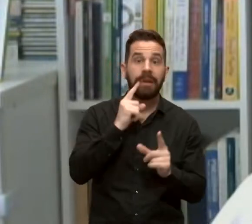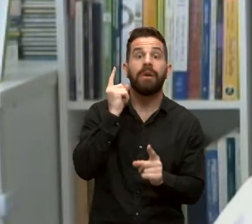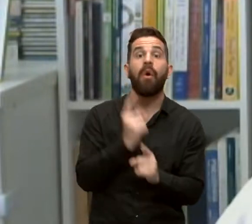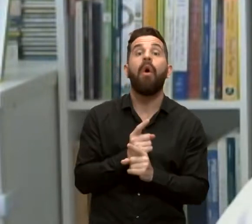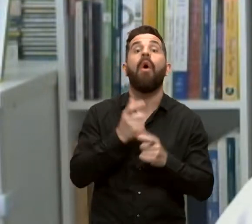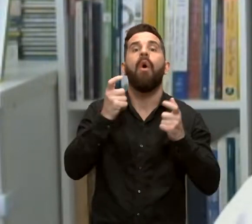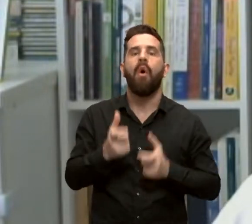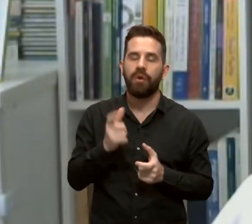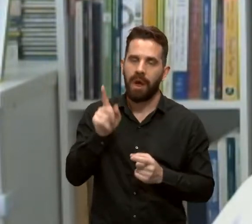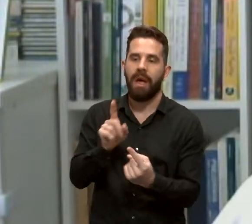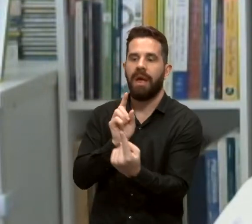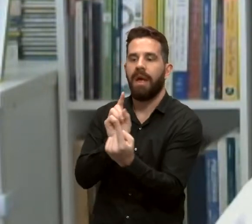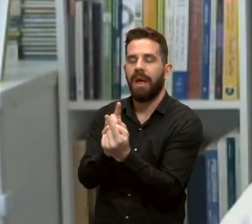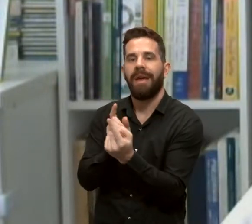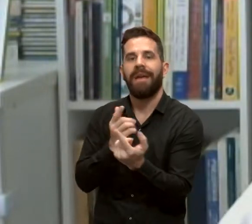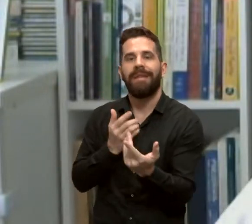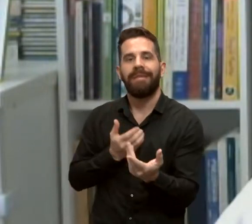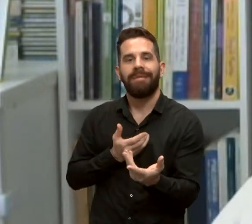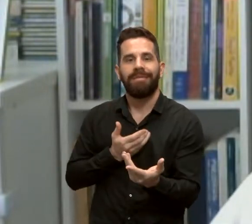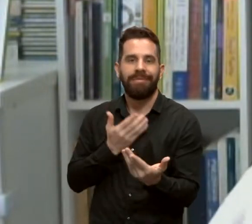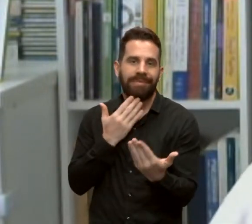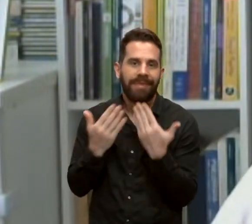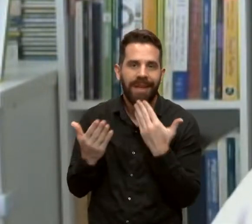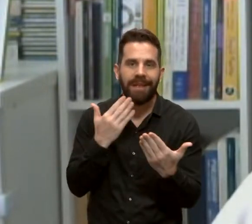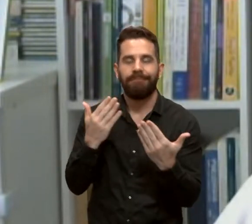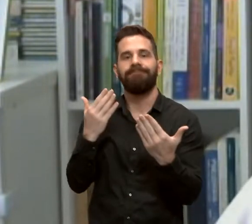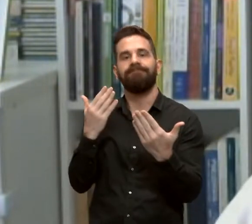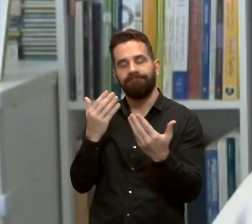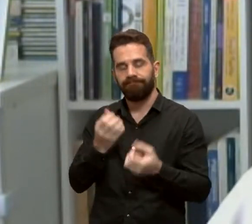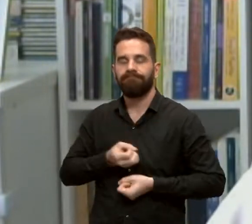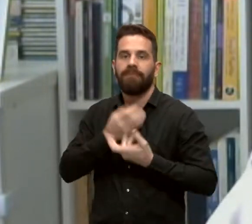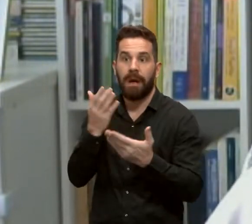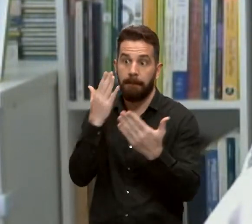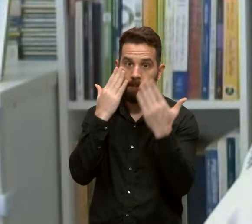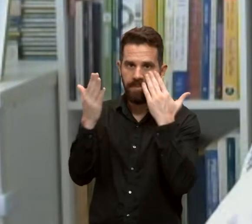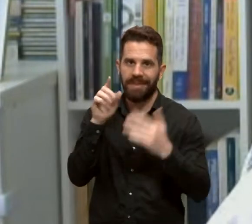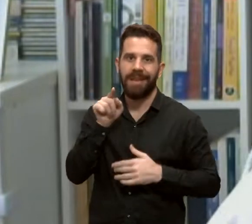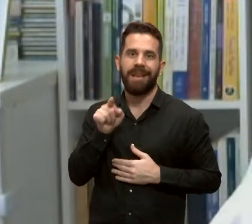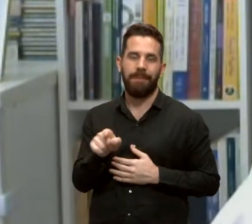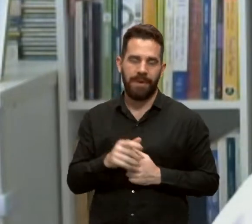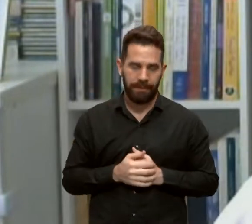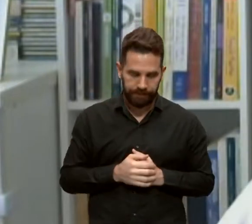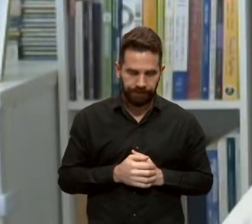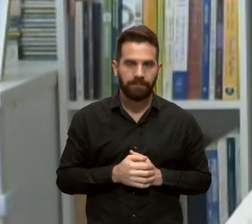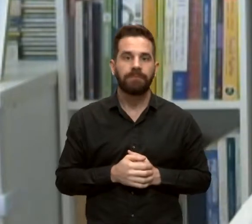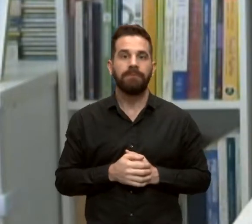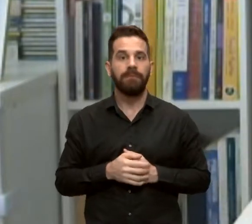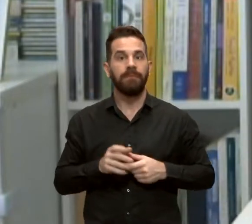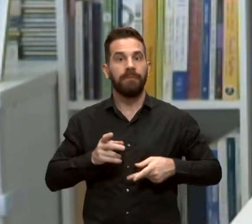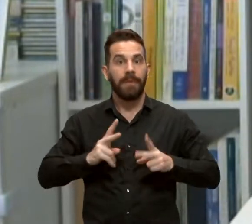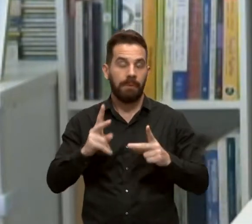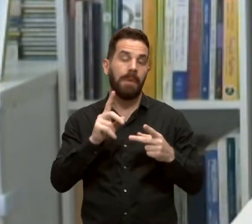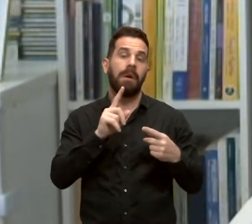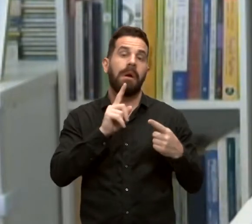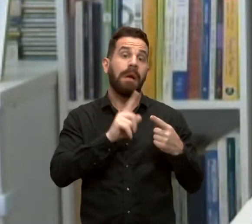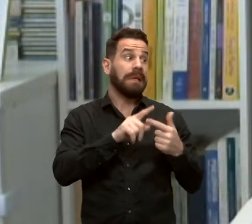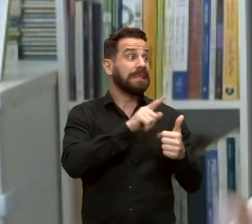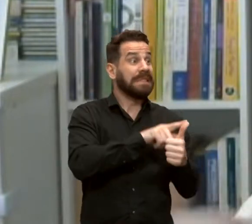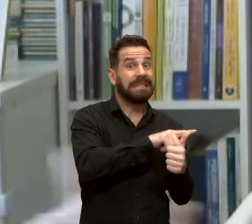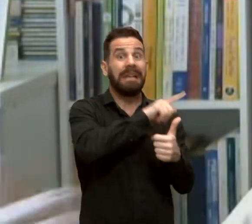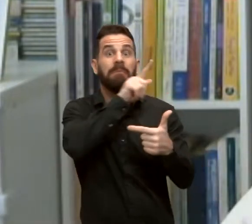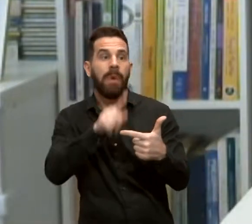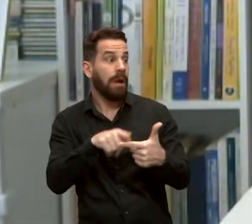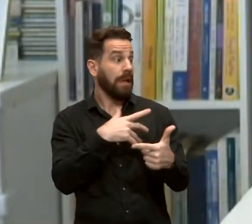podem ser desenvolvidas, que nós vamos também denominar como ações de pós-venção do suicídio, que é todas as